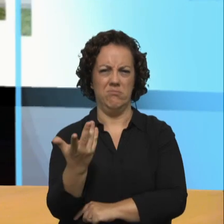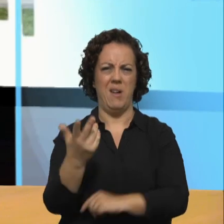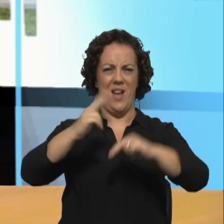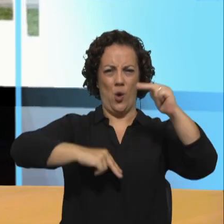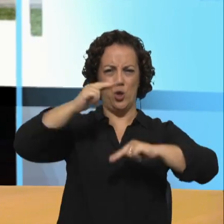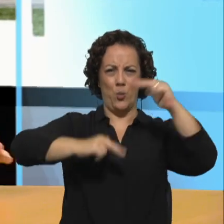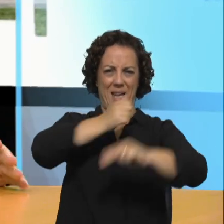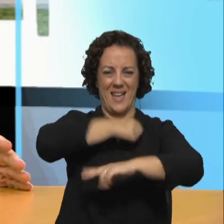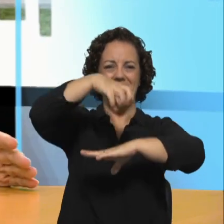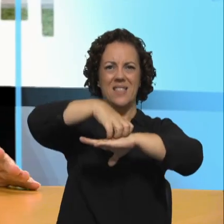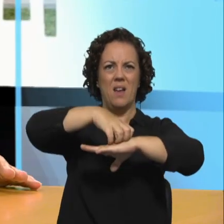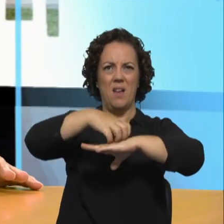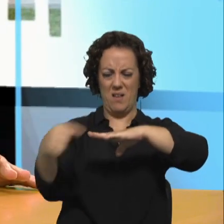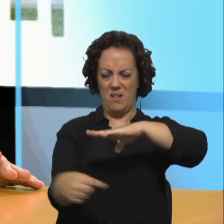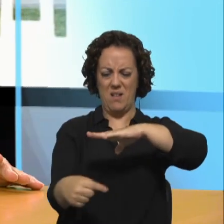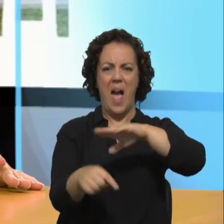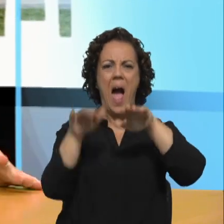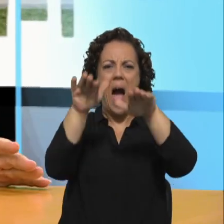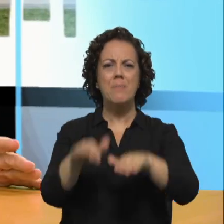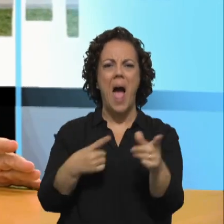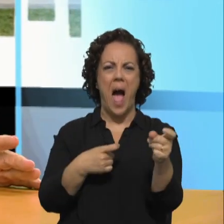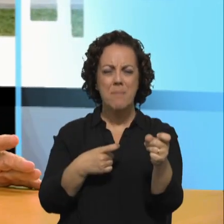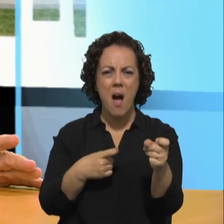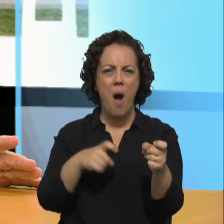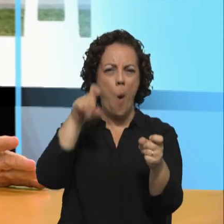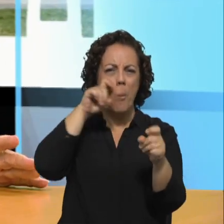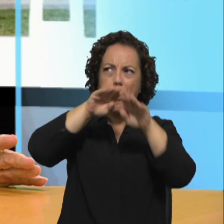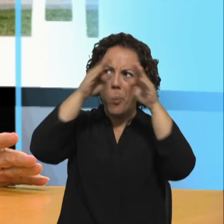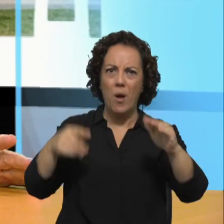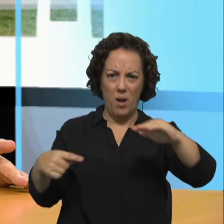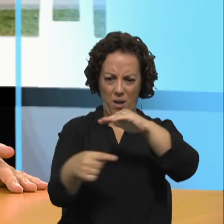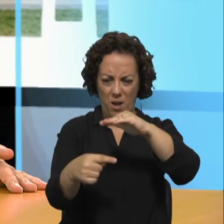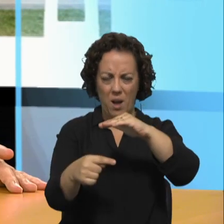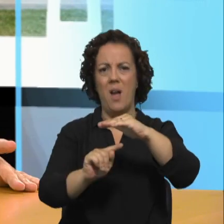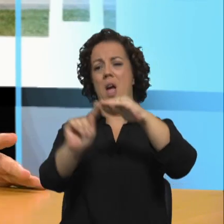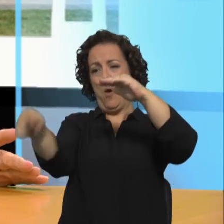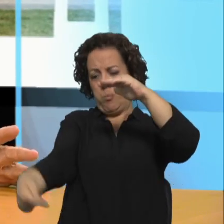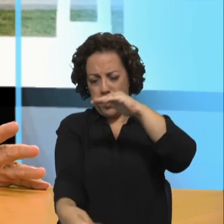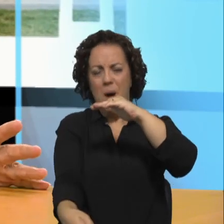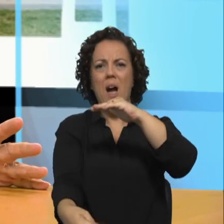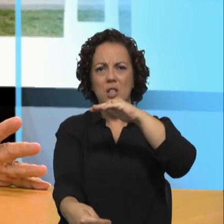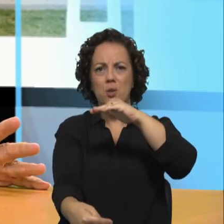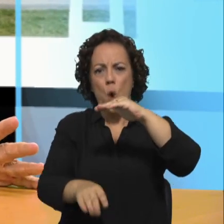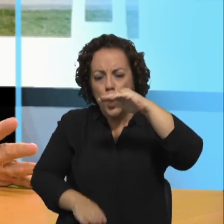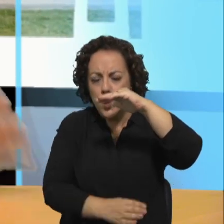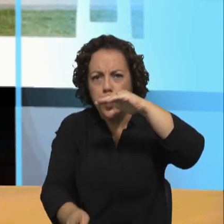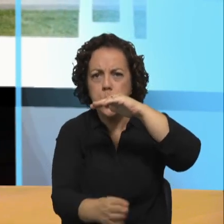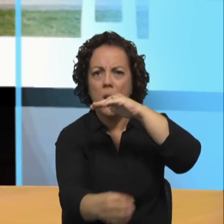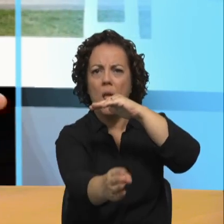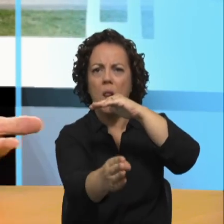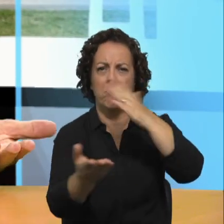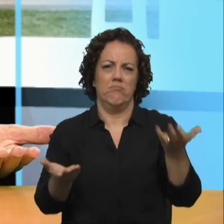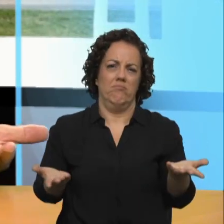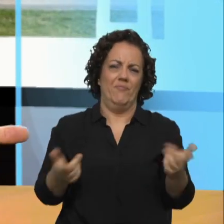das casas, armazéns de armas, bunkers. E por baixo dos armazéns de armas, túneis. Isto